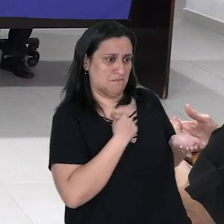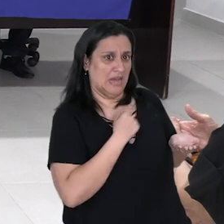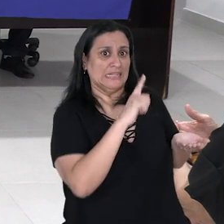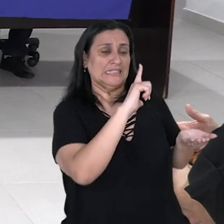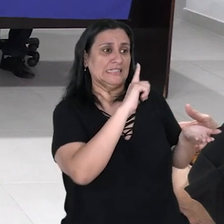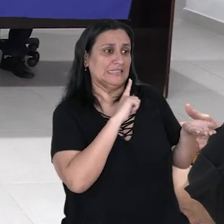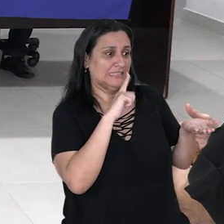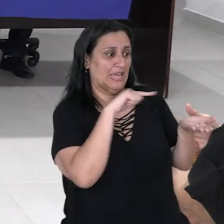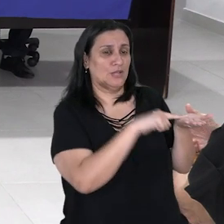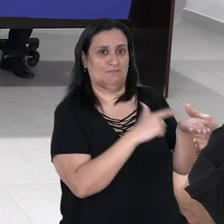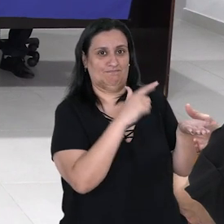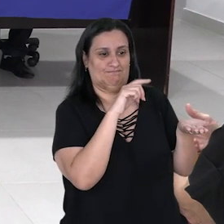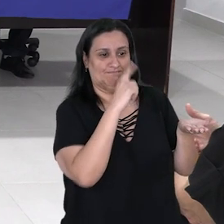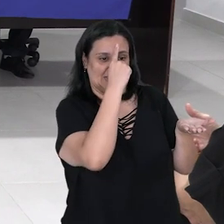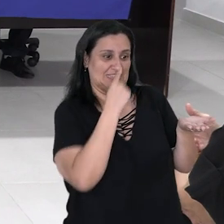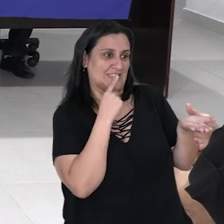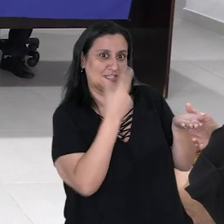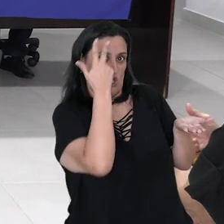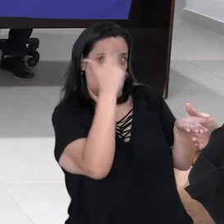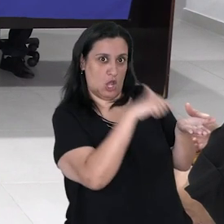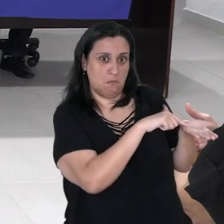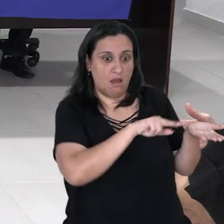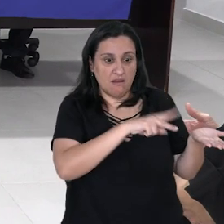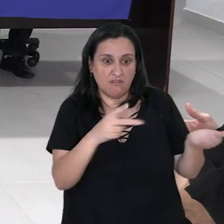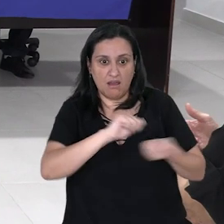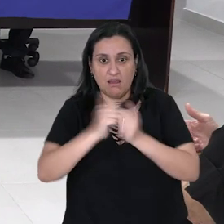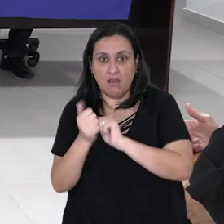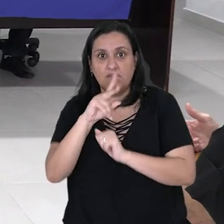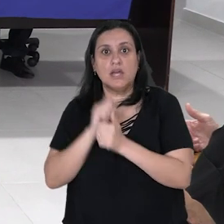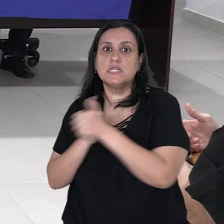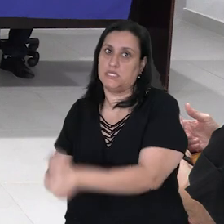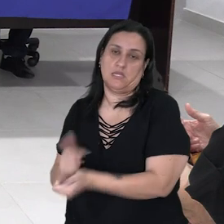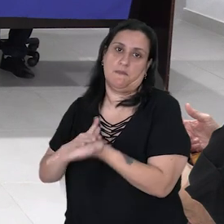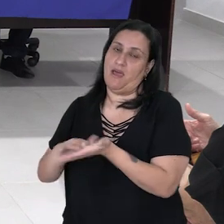no livro em tinta, ela vai ter no livro em braille.